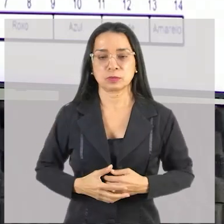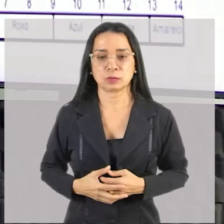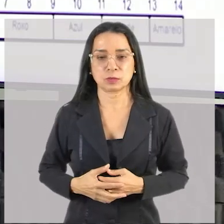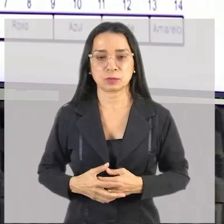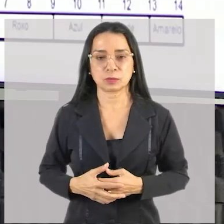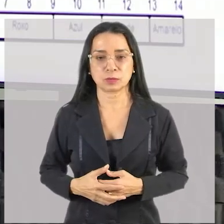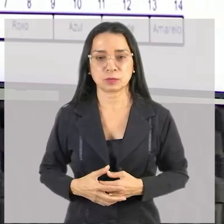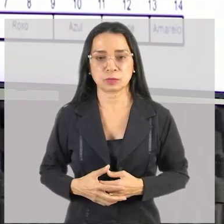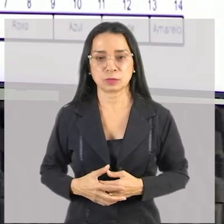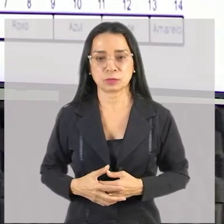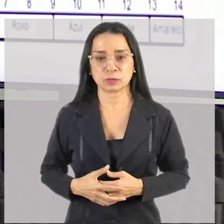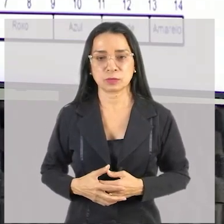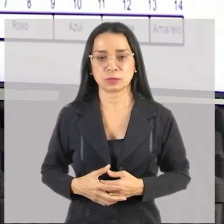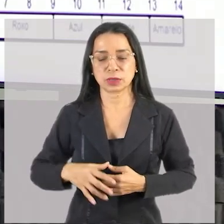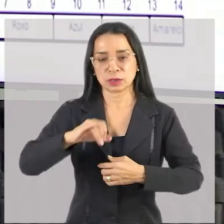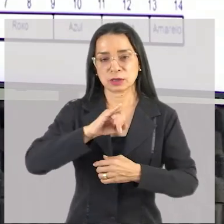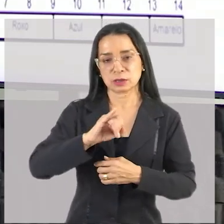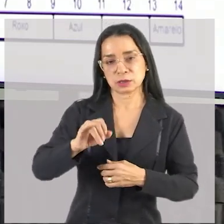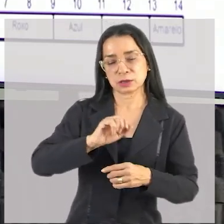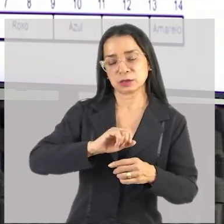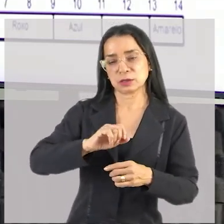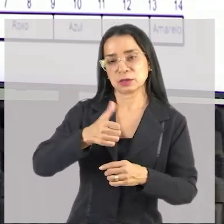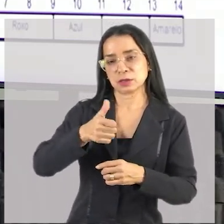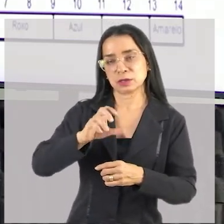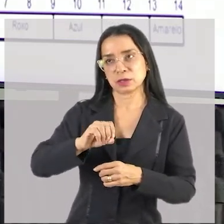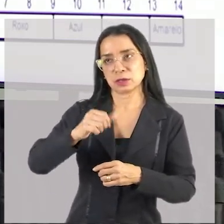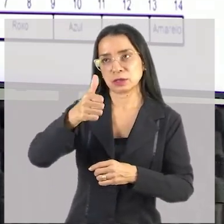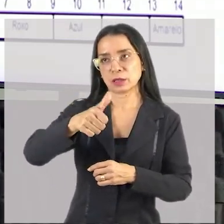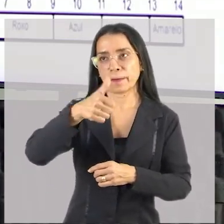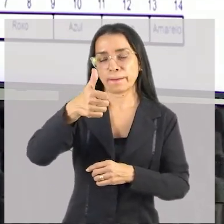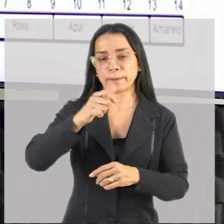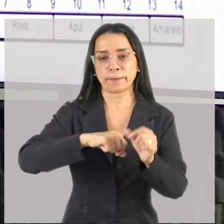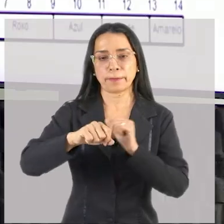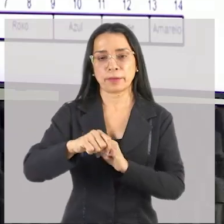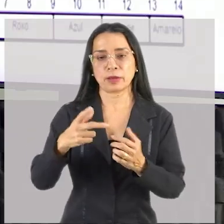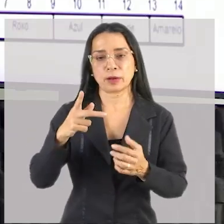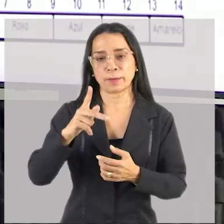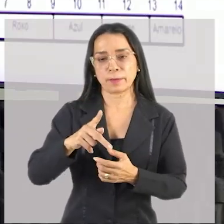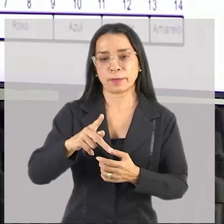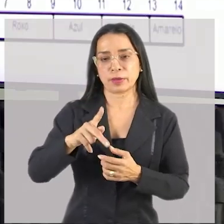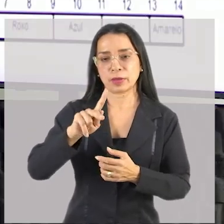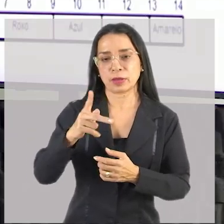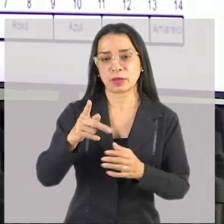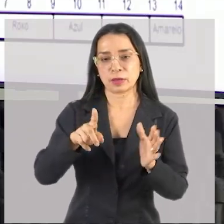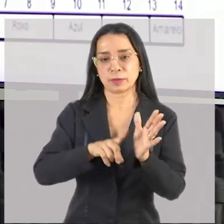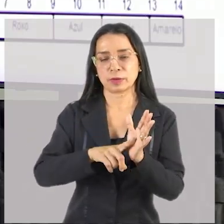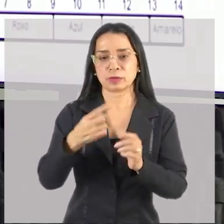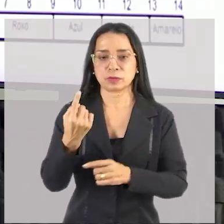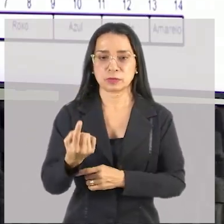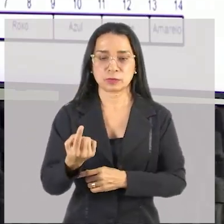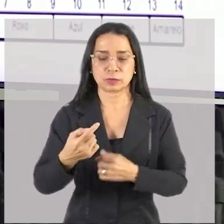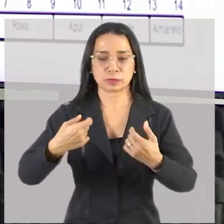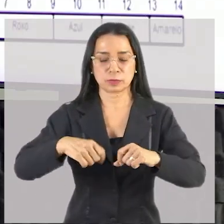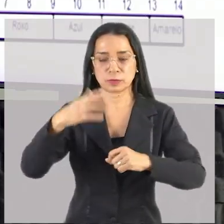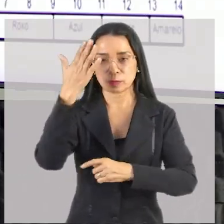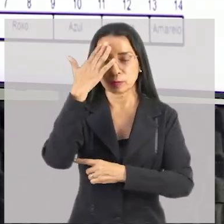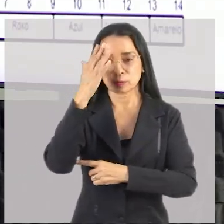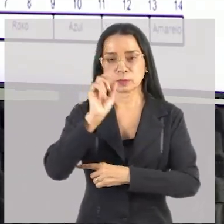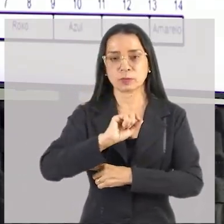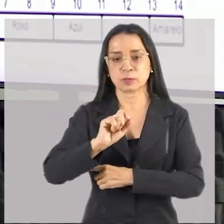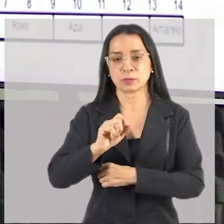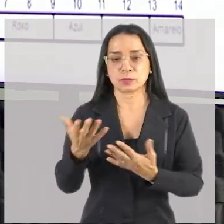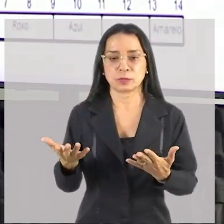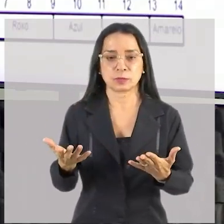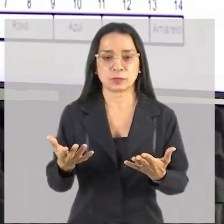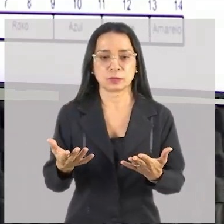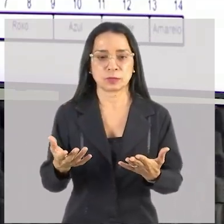8. Se for 10 a primeira, pH menos 1. Tá certo? Agora tem que entender, senão